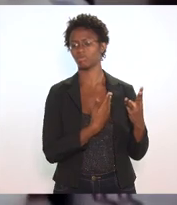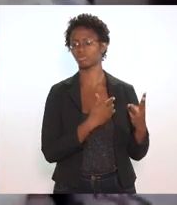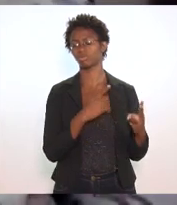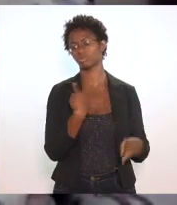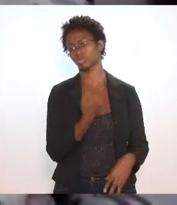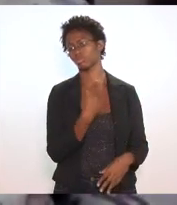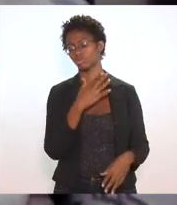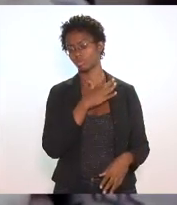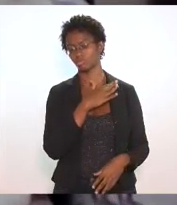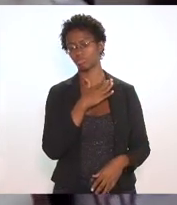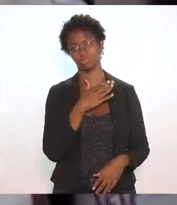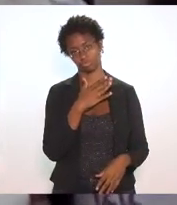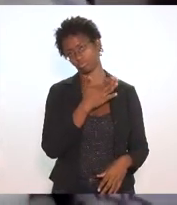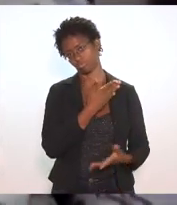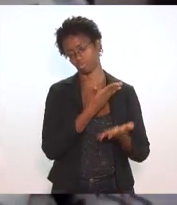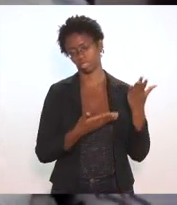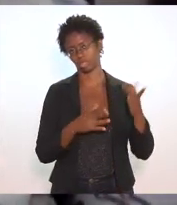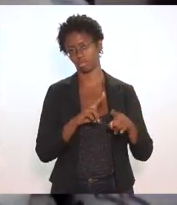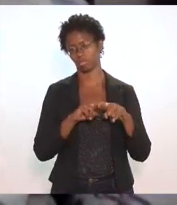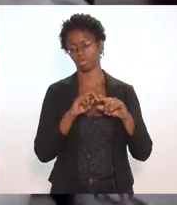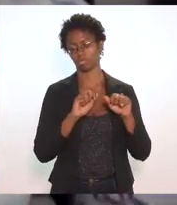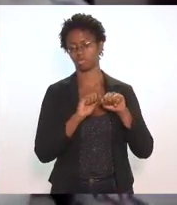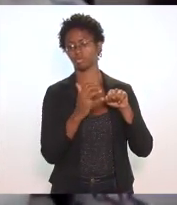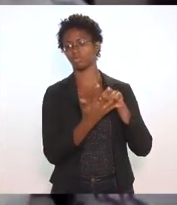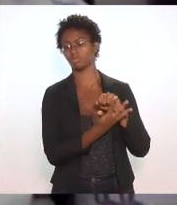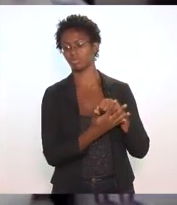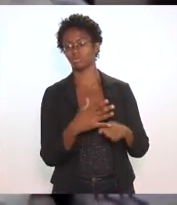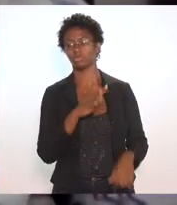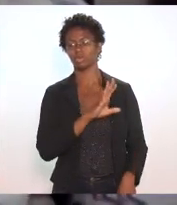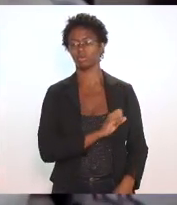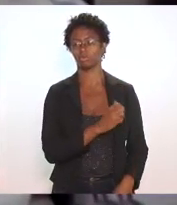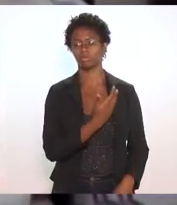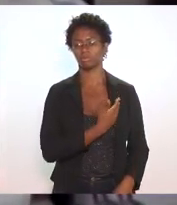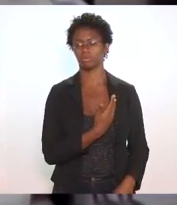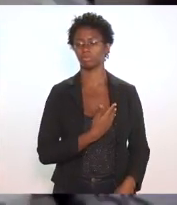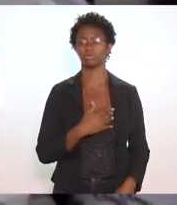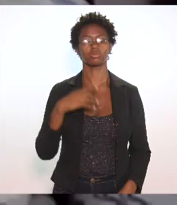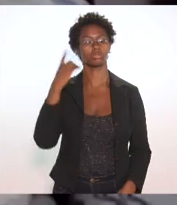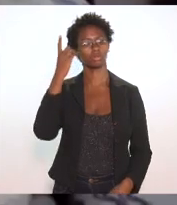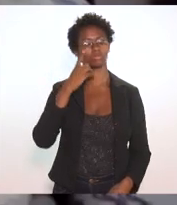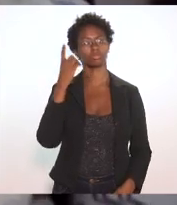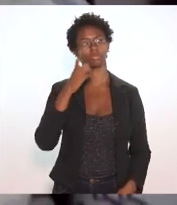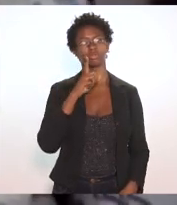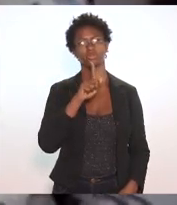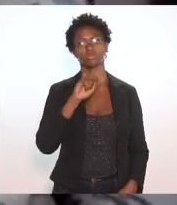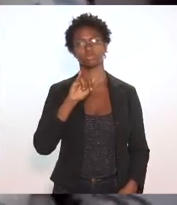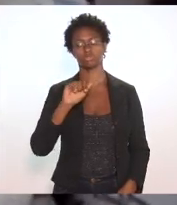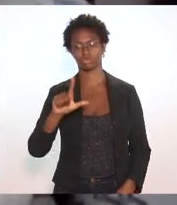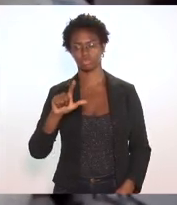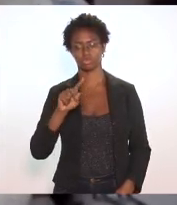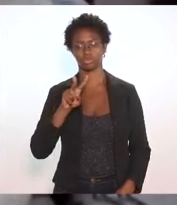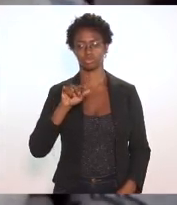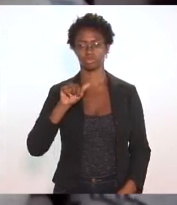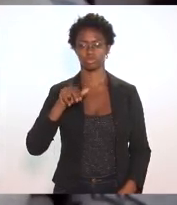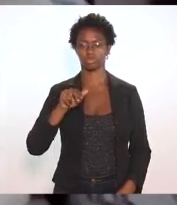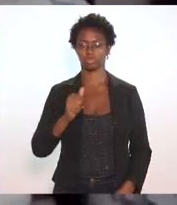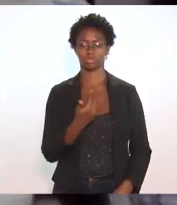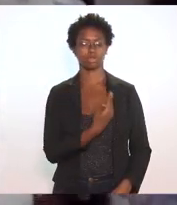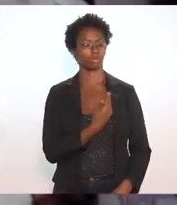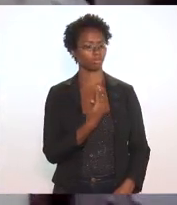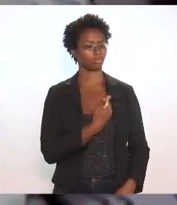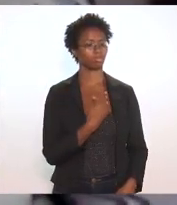essa Covid-19. Nosso queridíssimo deputado Gil Viana, elegante, fraterno, uma pessoa